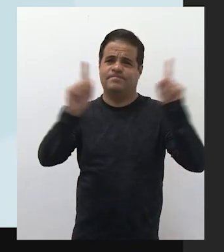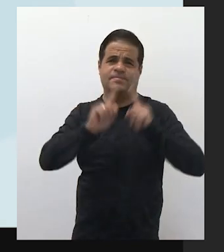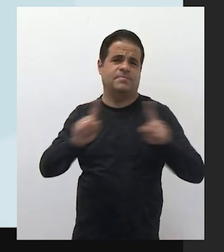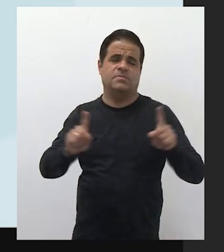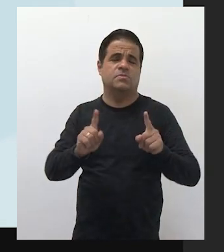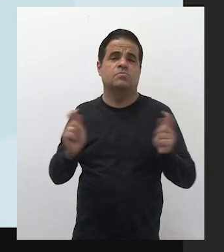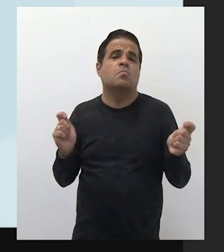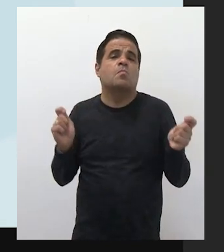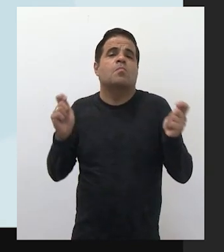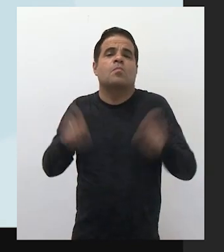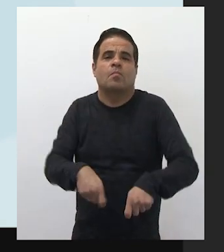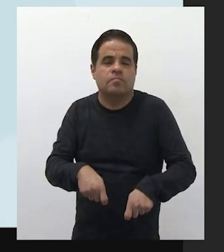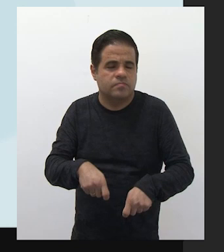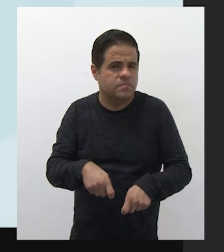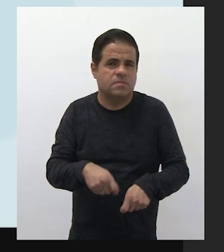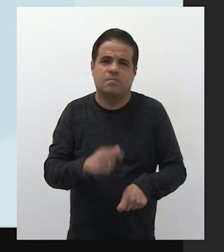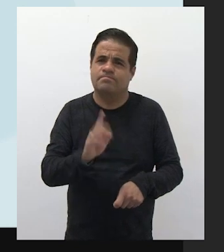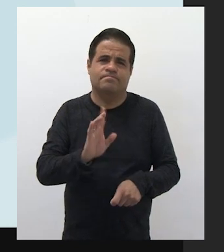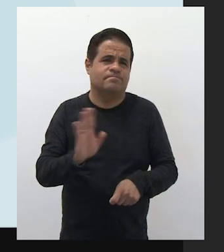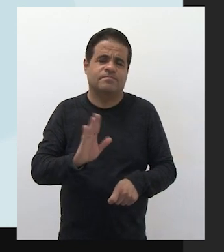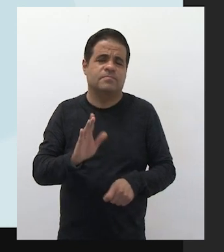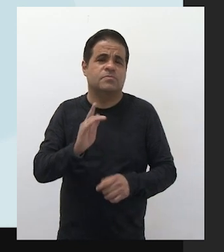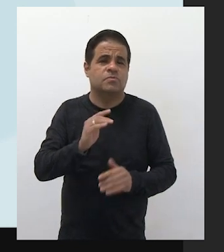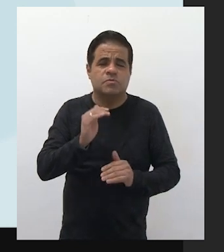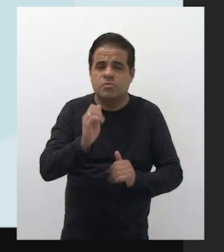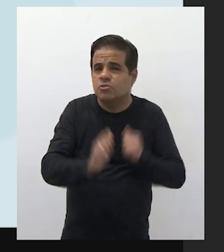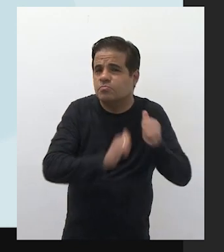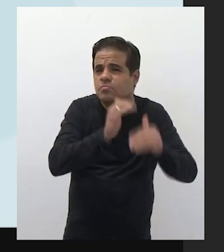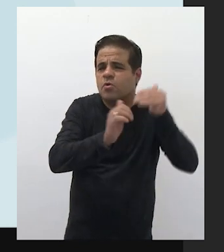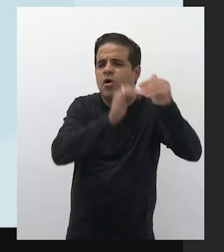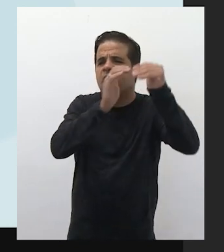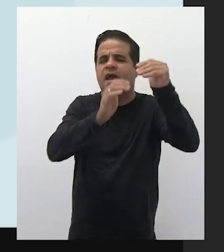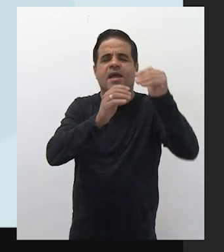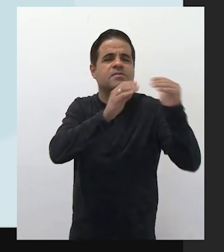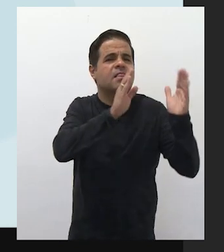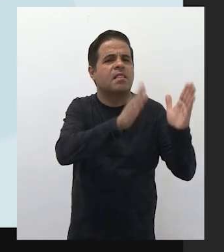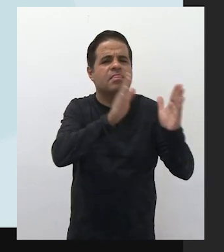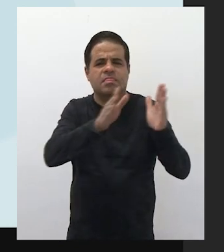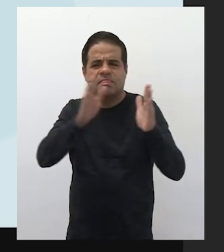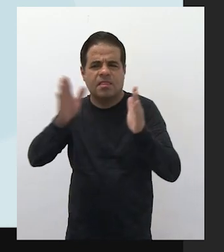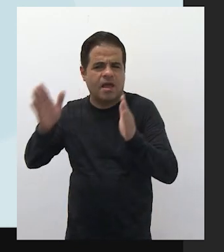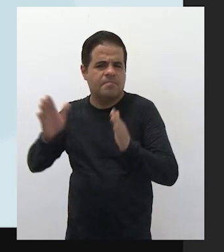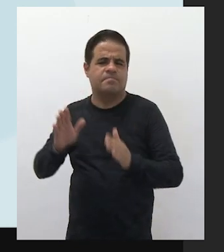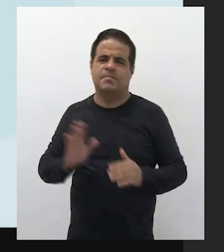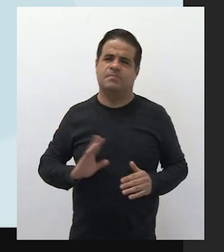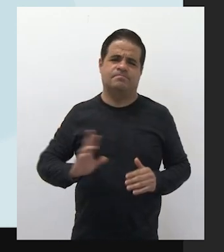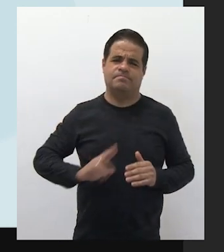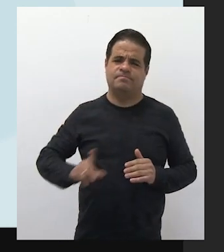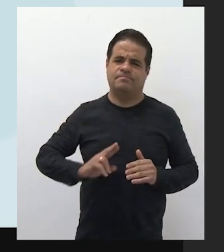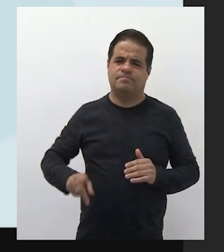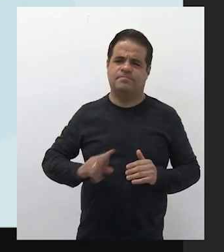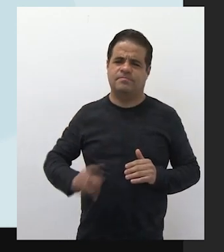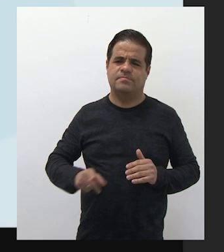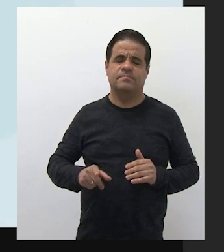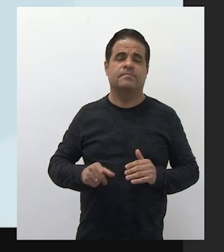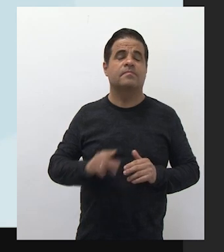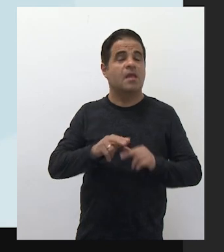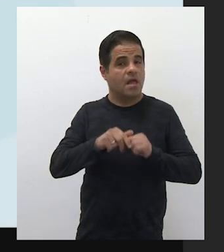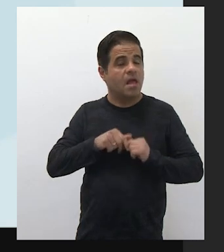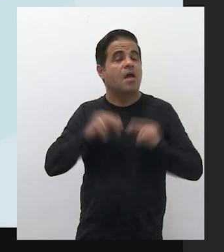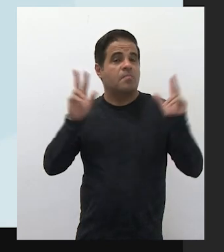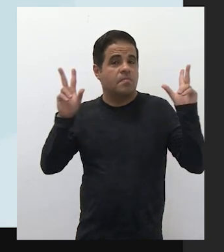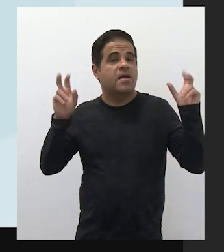uma condição de progresso, de etapas, não é. É por uma